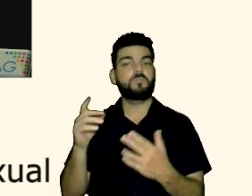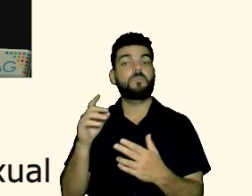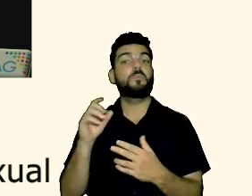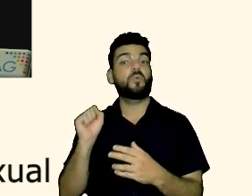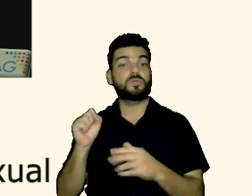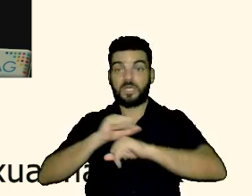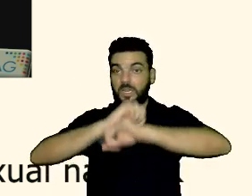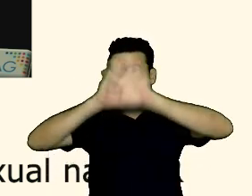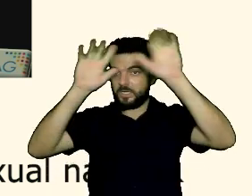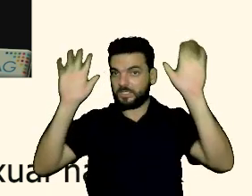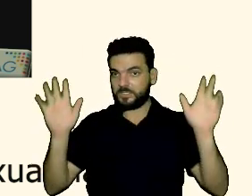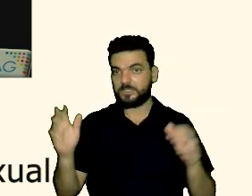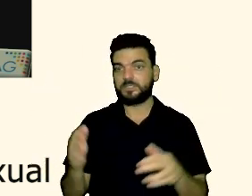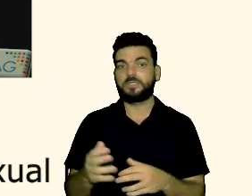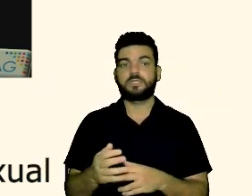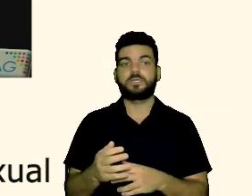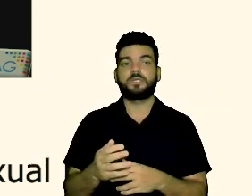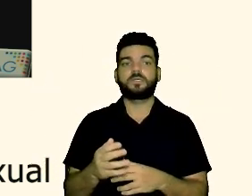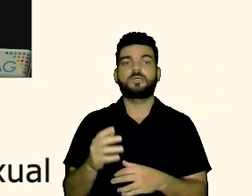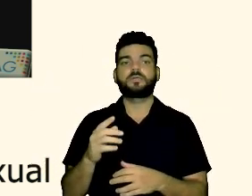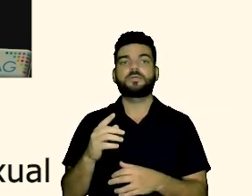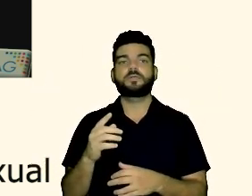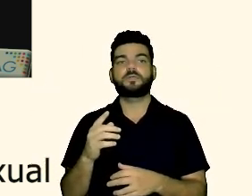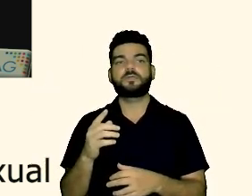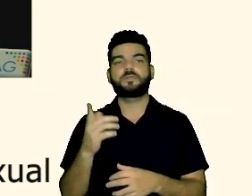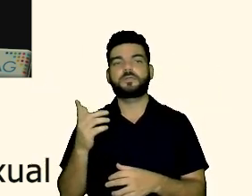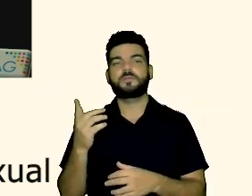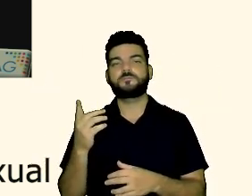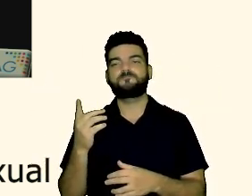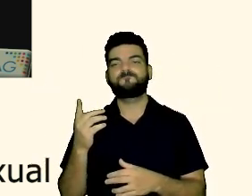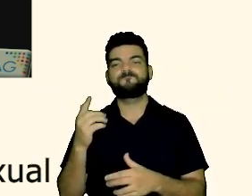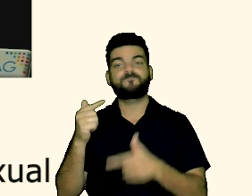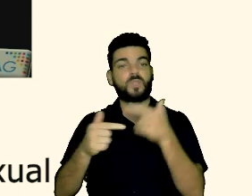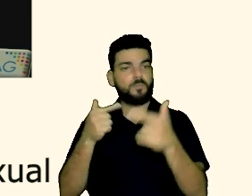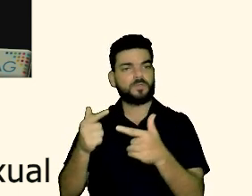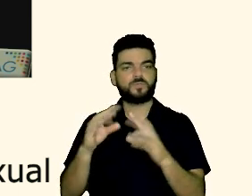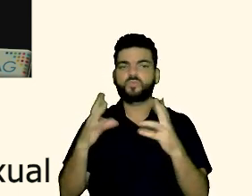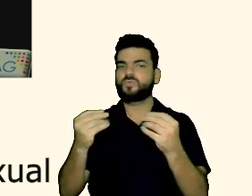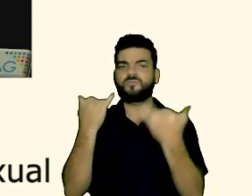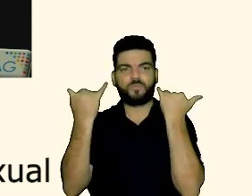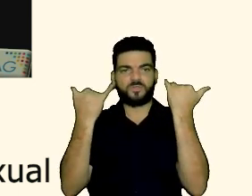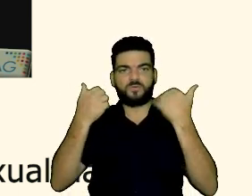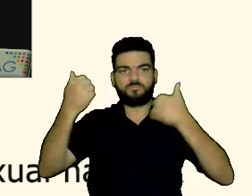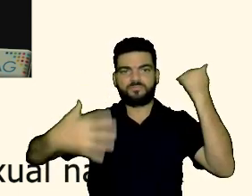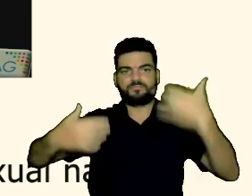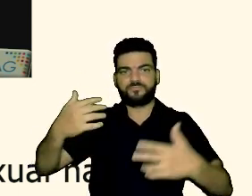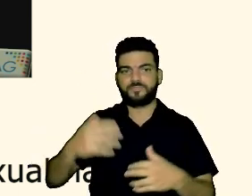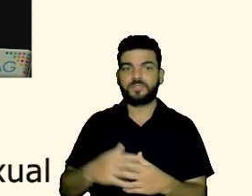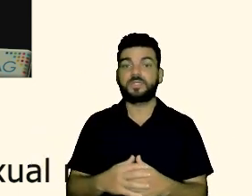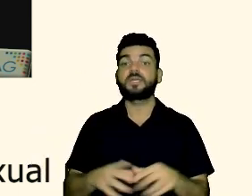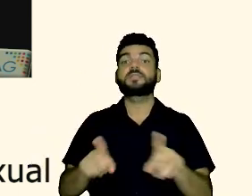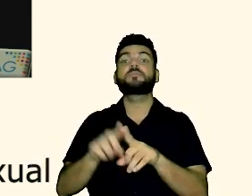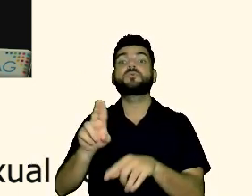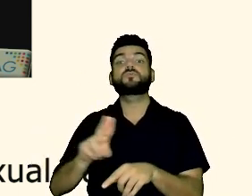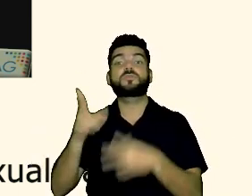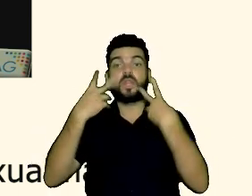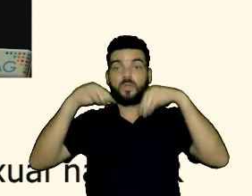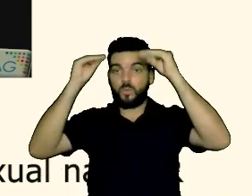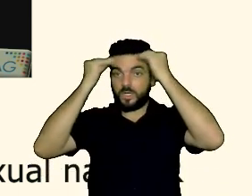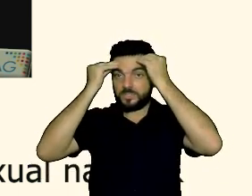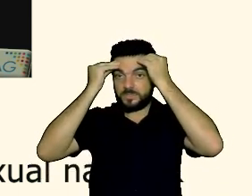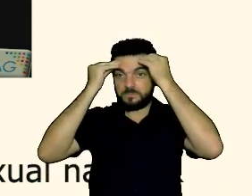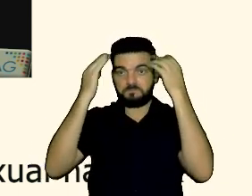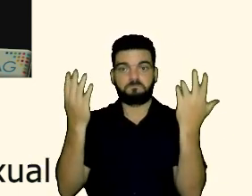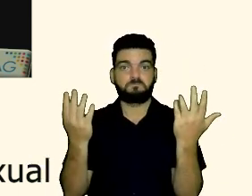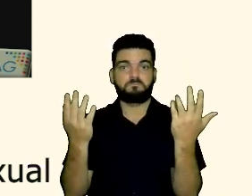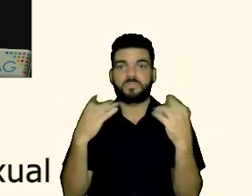todo tipo de mensagem e o uso da linguagem seja não combativa, nós estamos